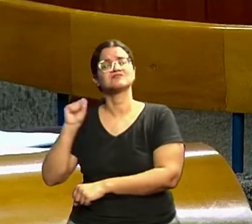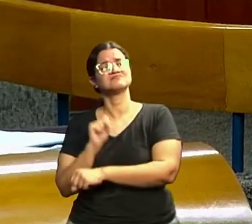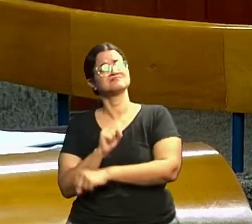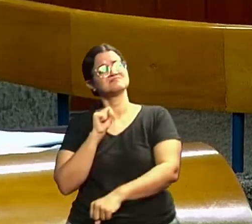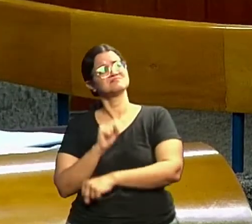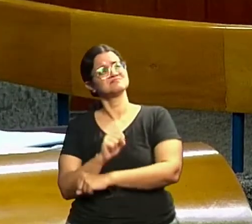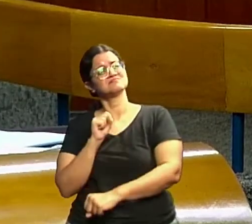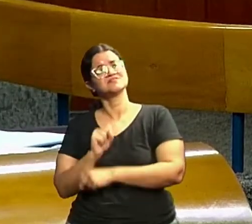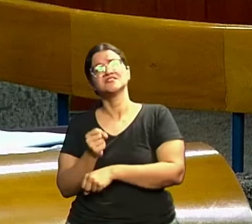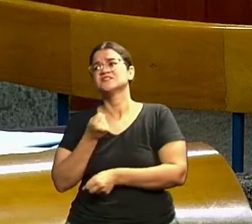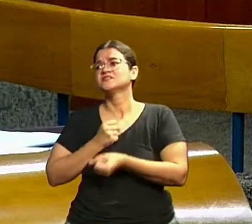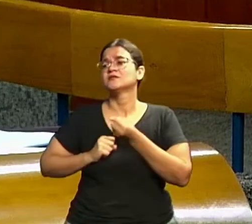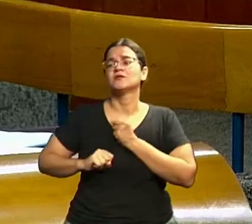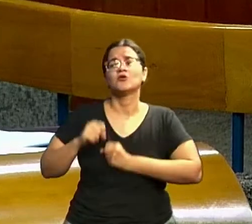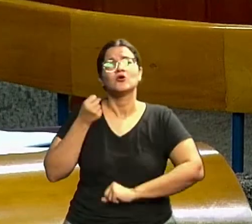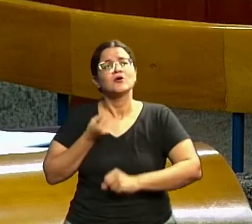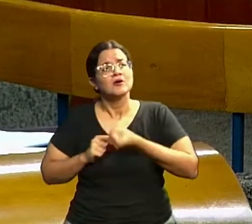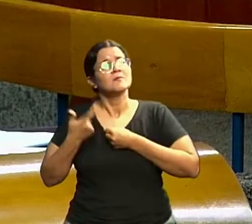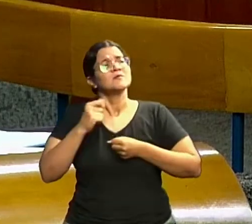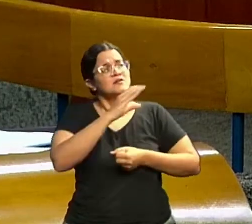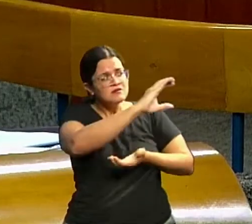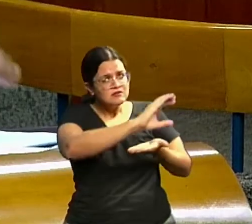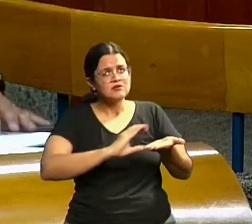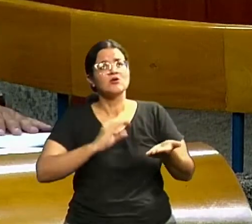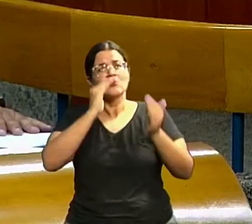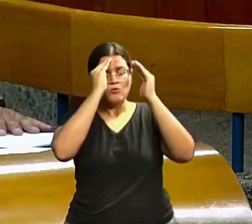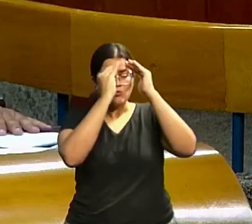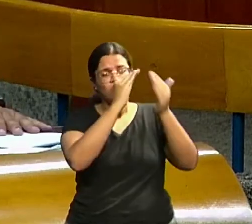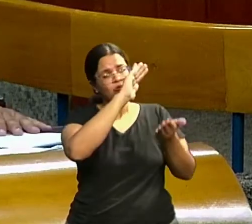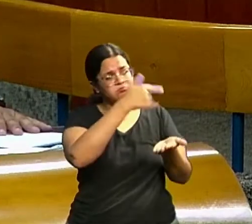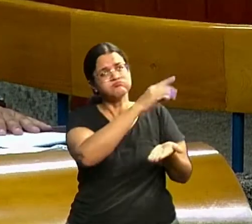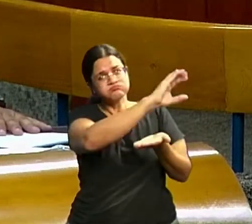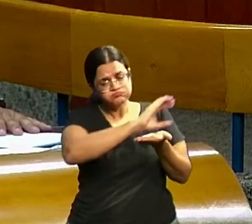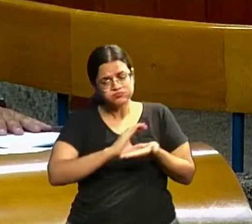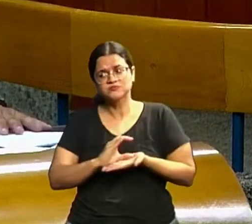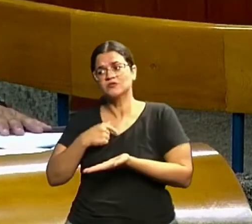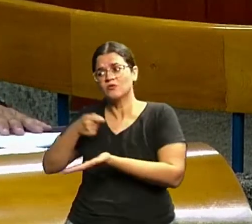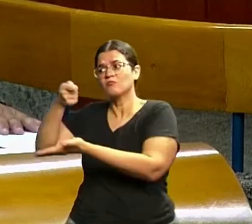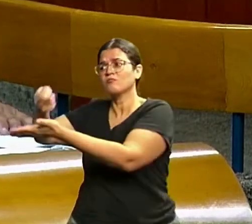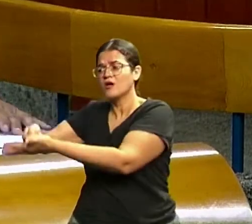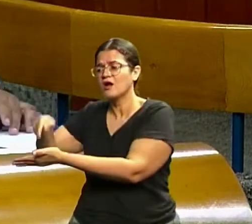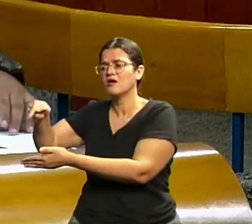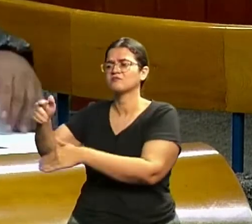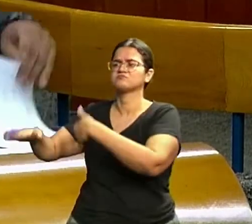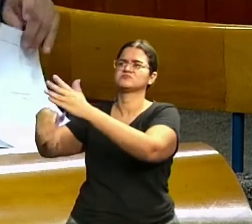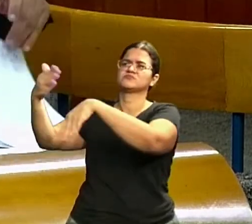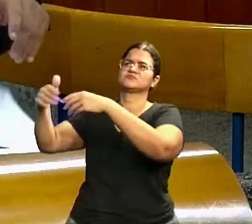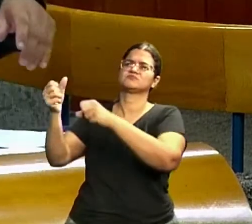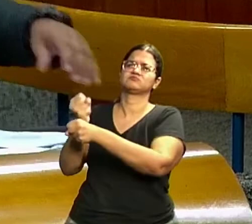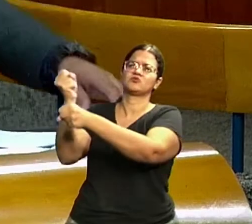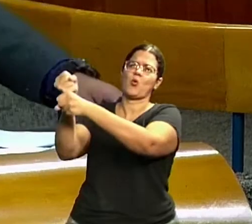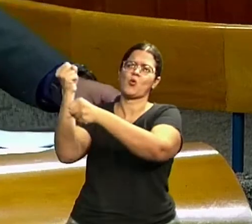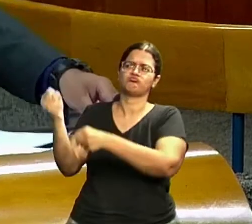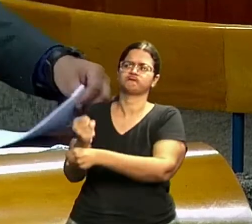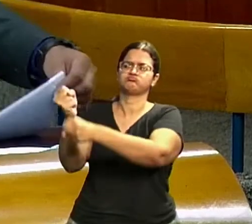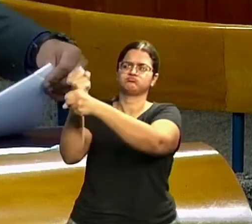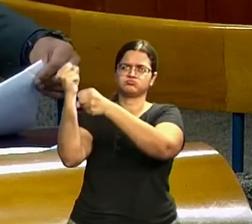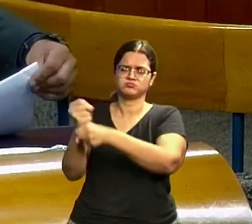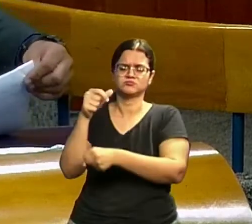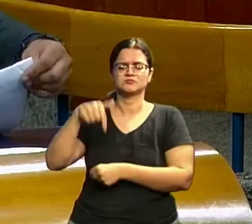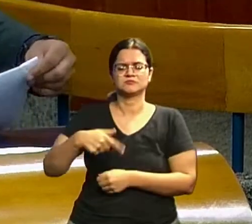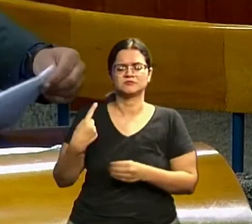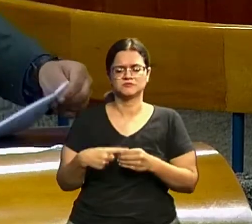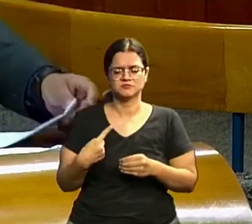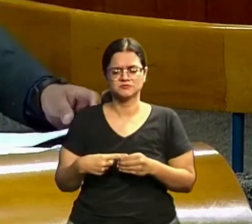forma muito ansiosa, o cumprimento da emenda impositiva, que é necessária para o desenvolvimento da